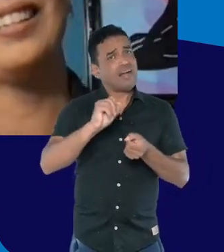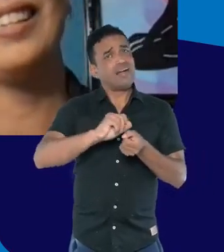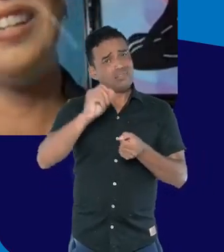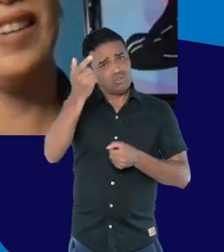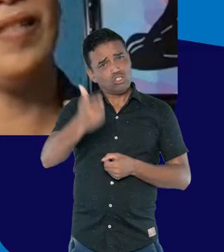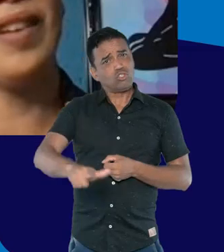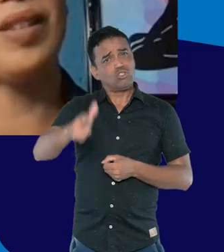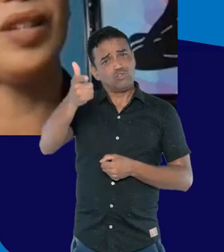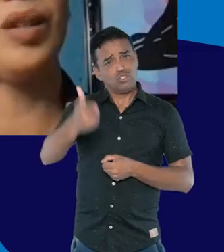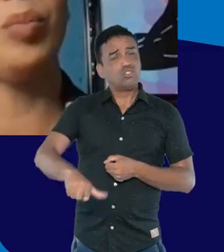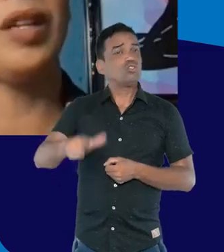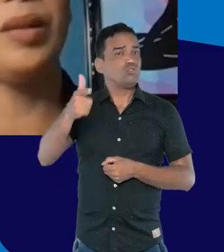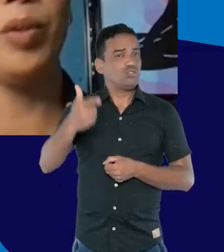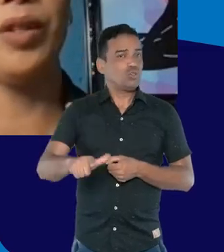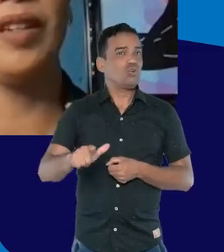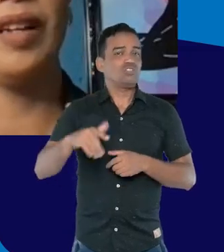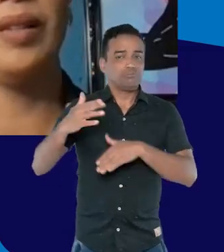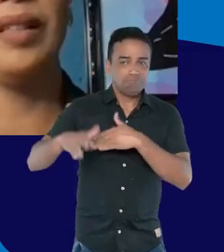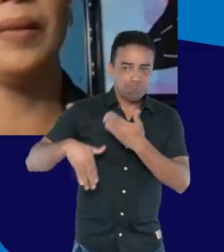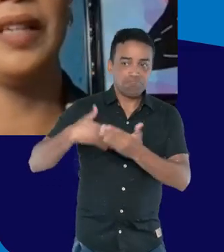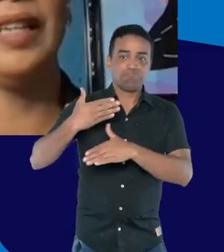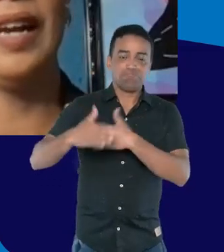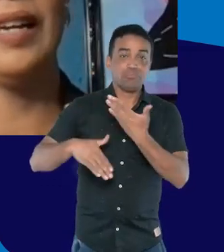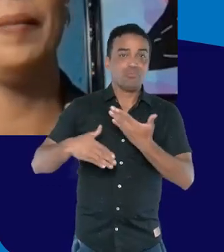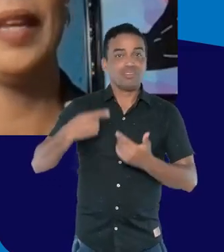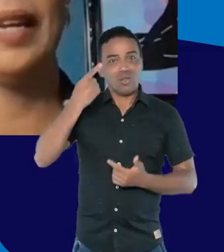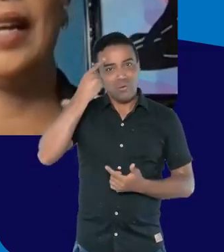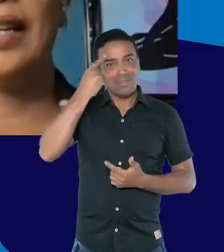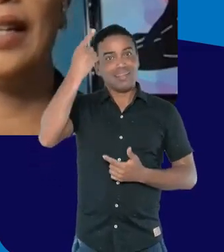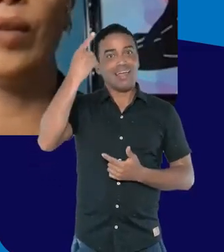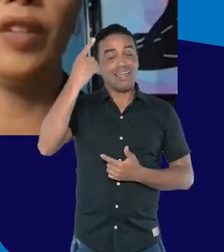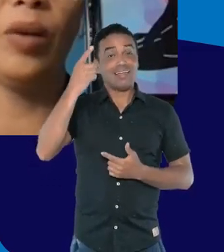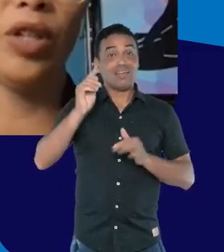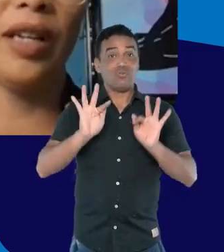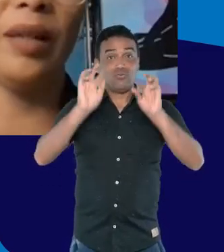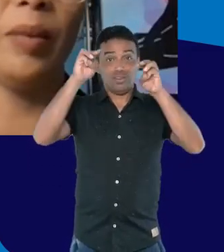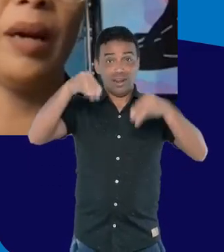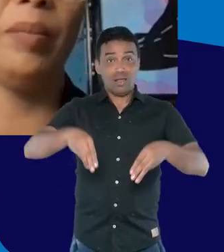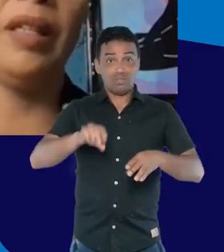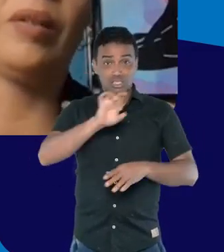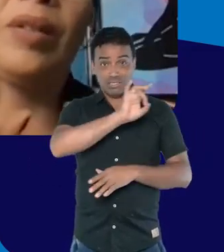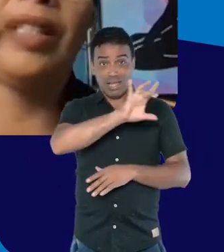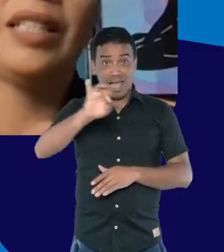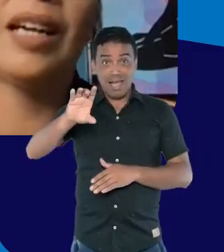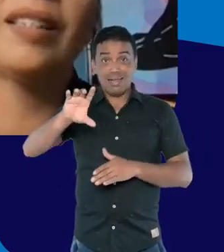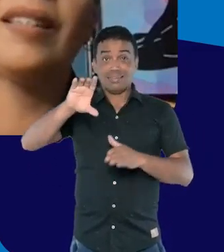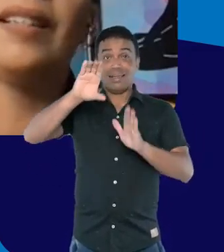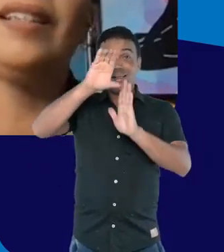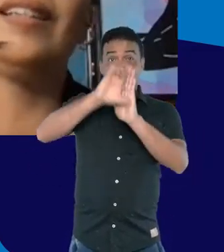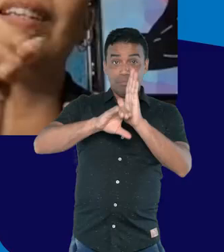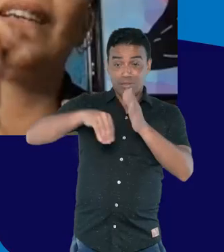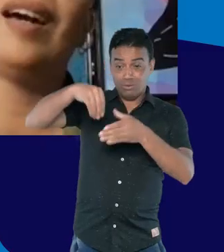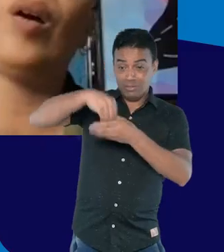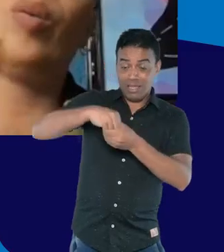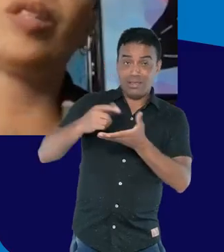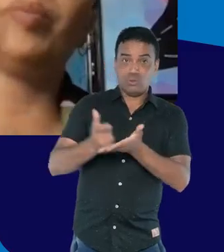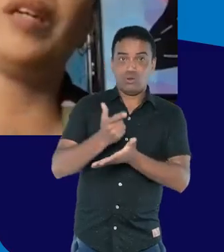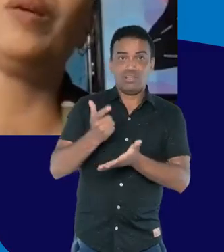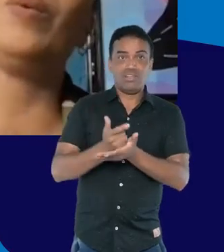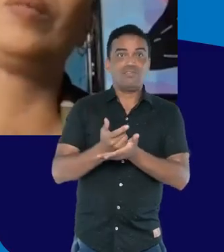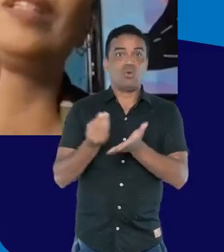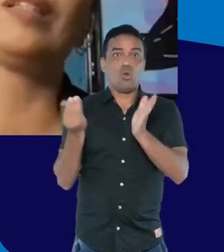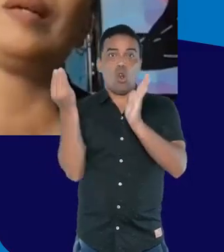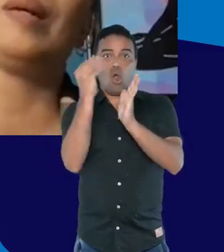vezes, né? E faço esse processo. Então, a ideia era que, ao final de cada capítulo, eu deixasse ali